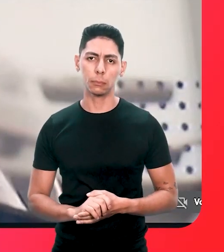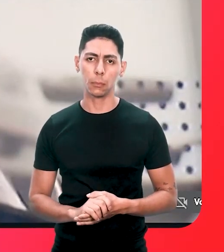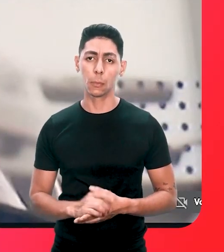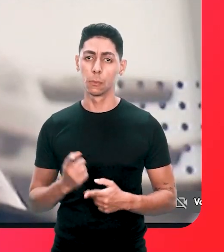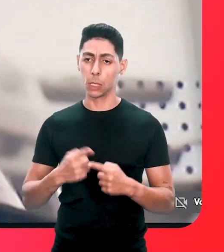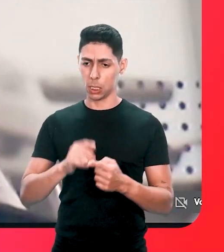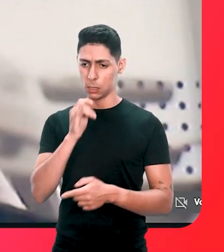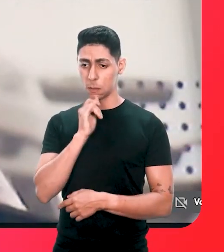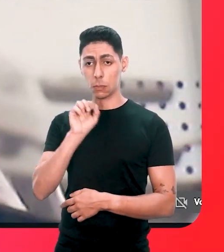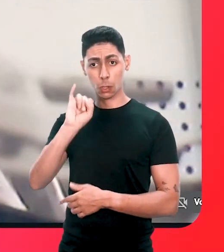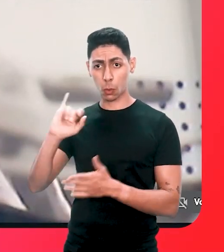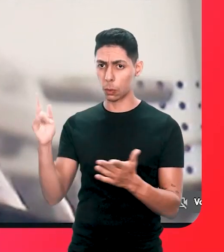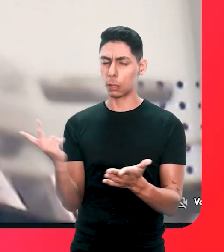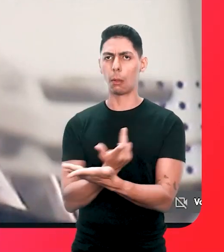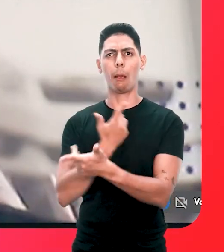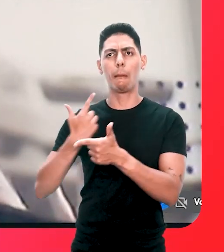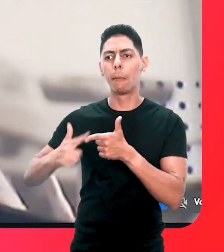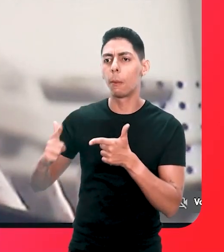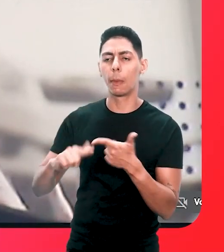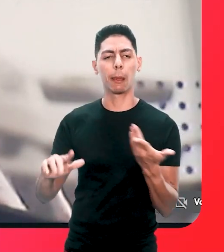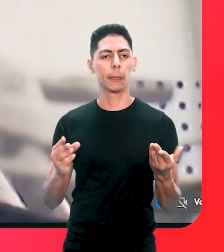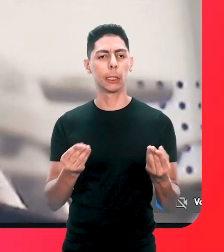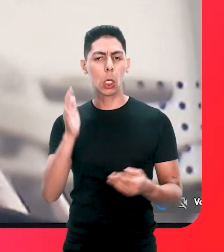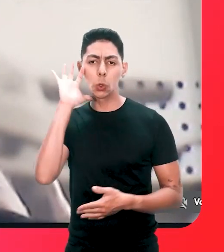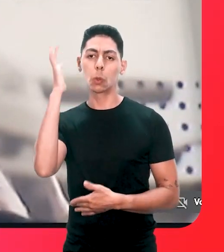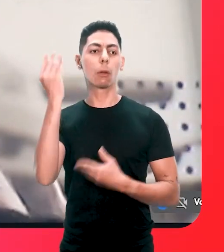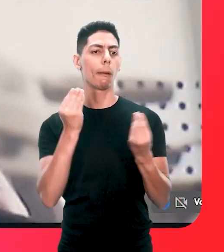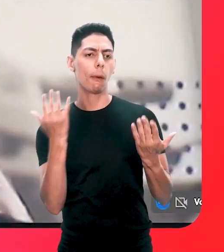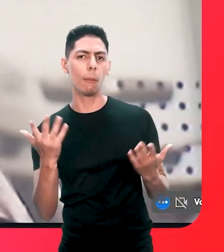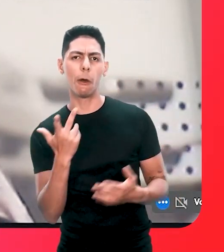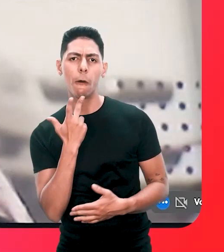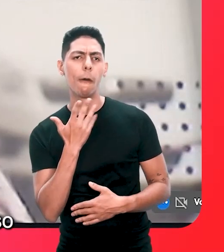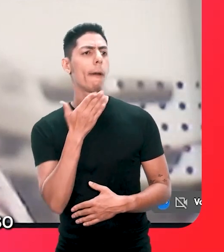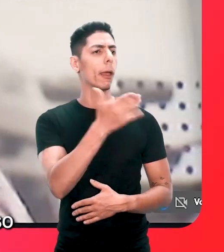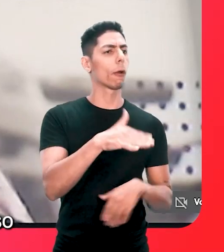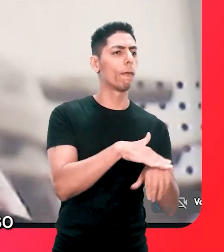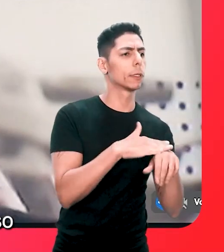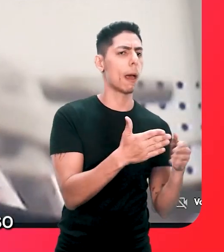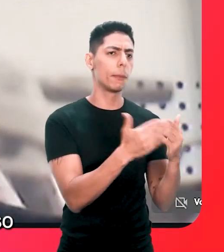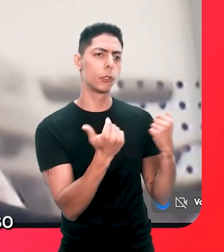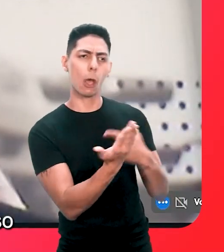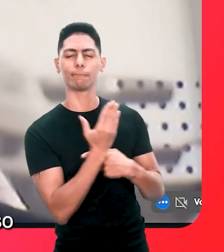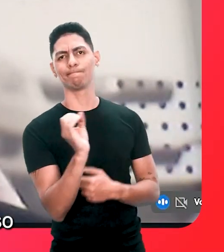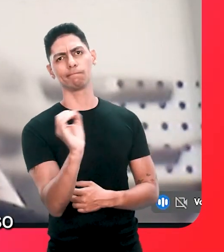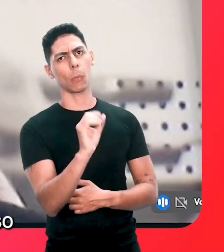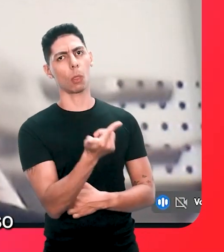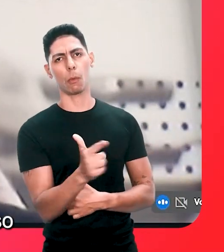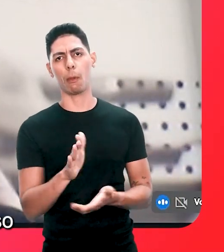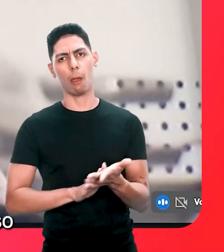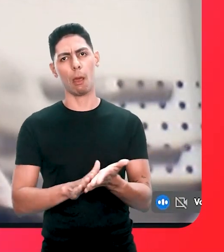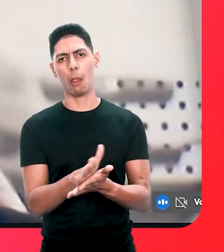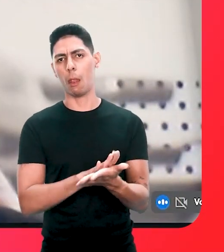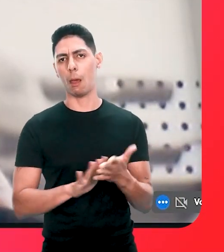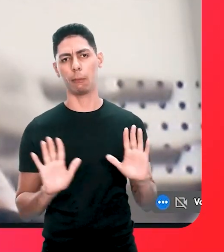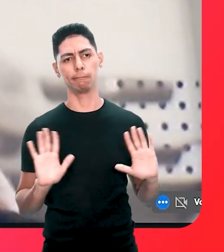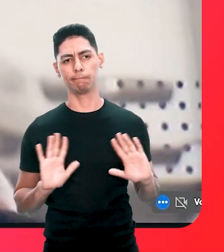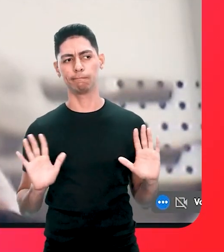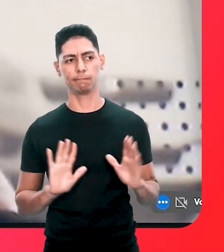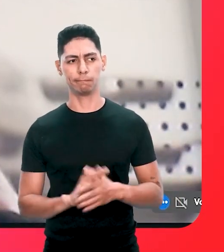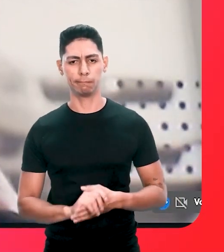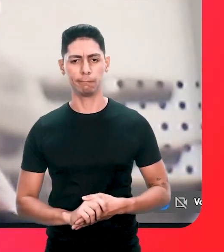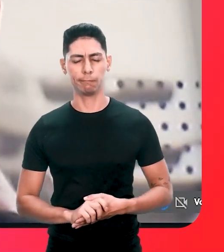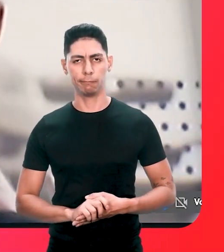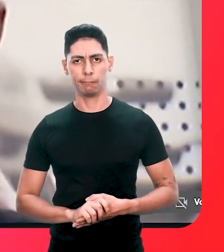acontecesse alguma coisa, a gente não tinha por onde sair, falar com fulano, falar com Beltrano, não tinha nada disso, né? A gente era...